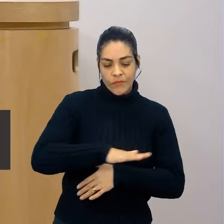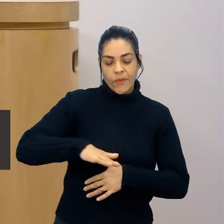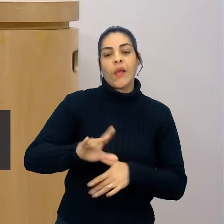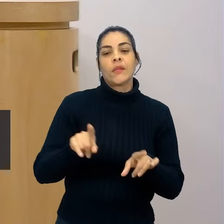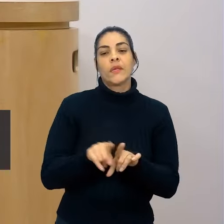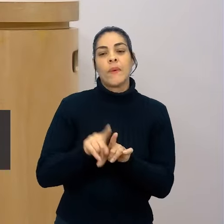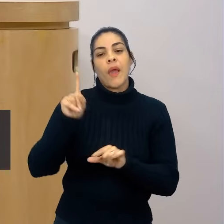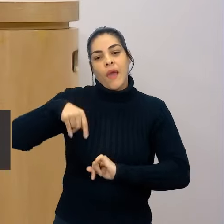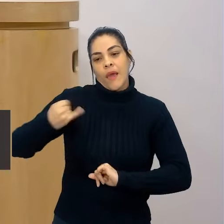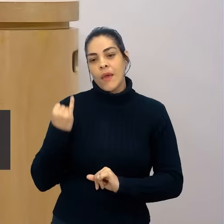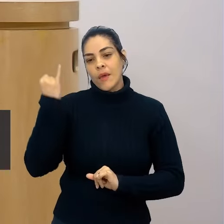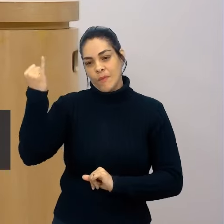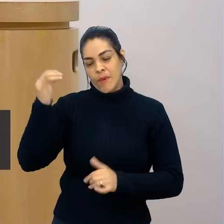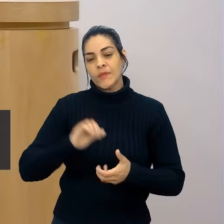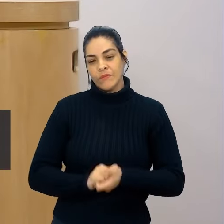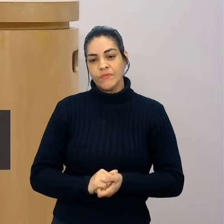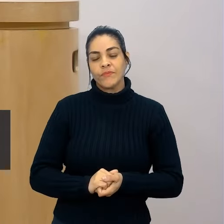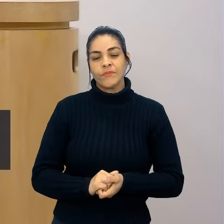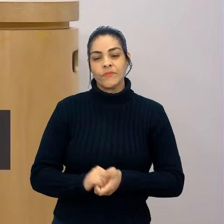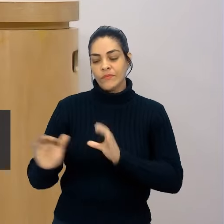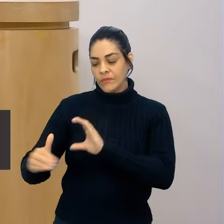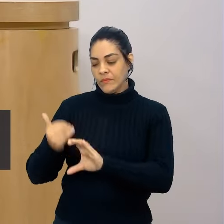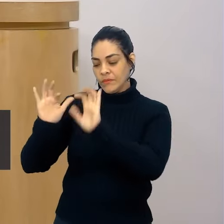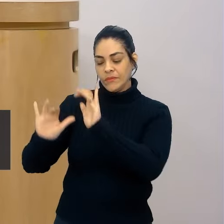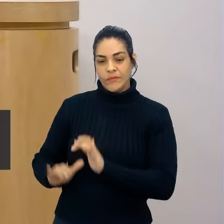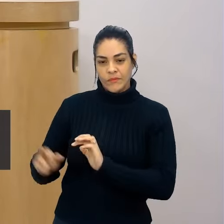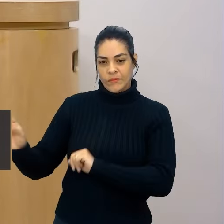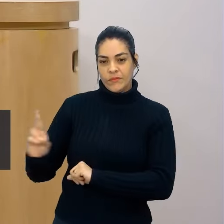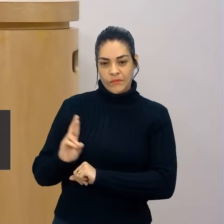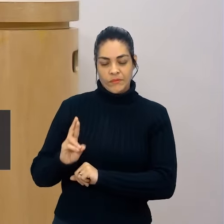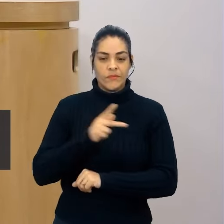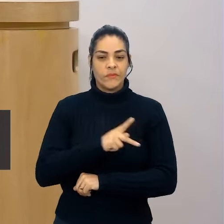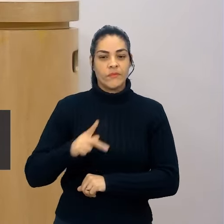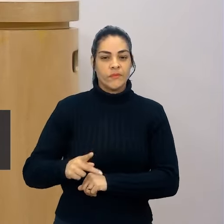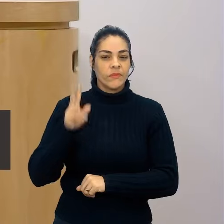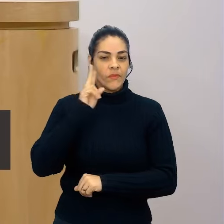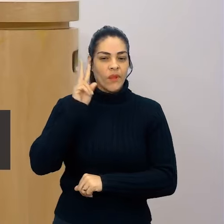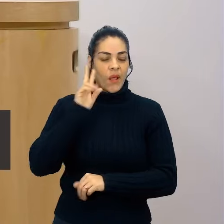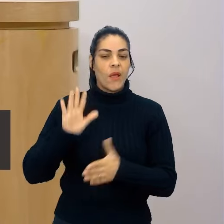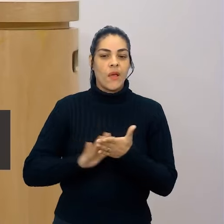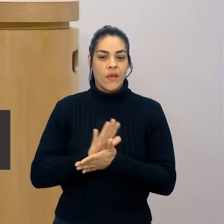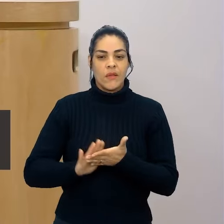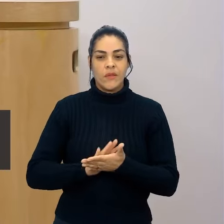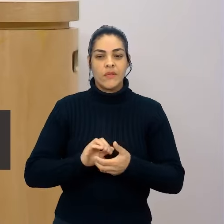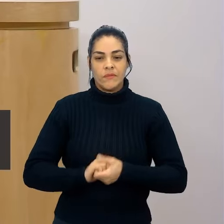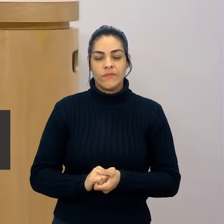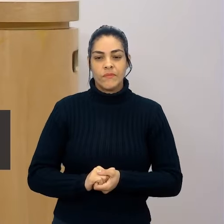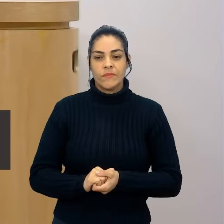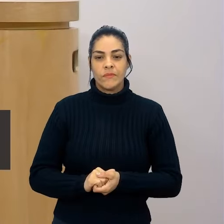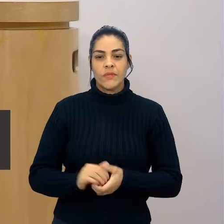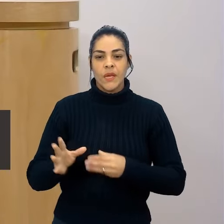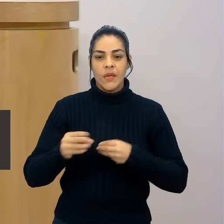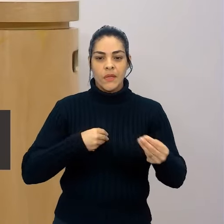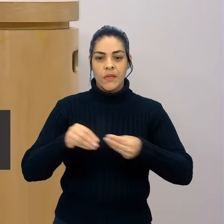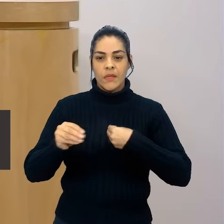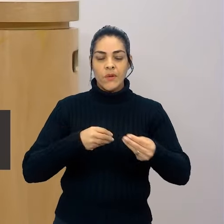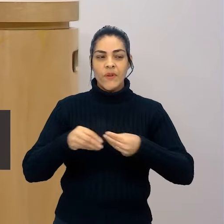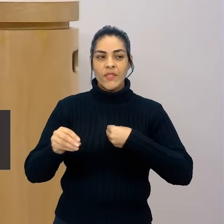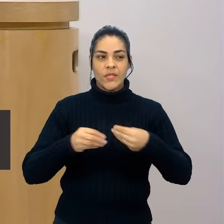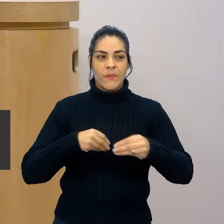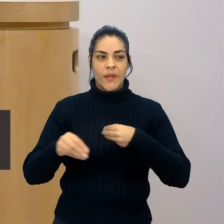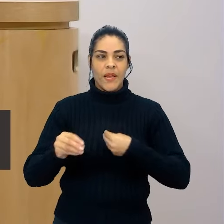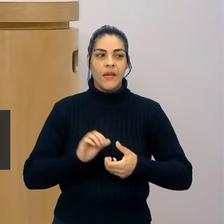ambiente, né, reduzir, colocaram aqui no chat, professor ou não, professora, eu não lembro, relacionado à questão do plástico, né? Hoje a gente tem aí o